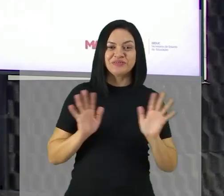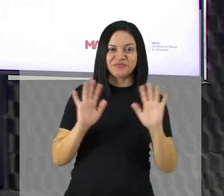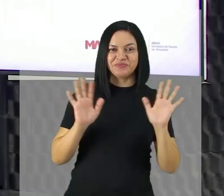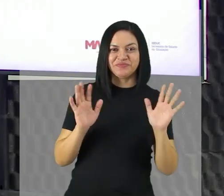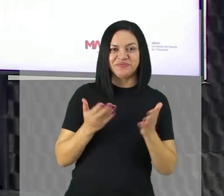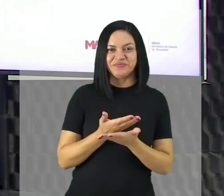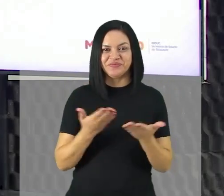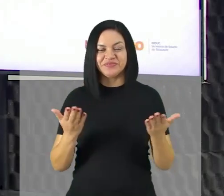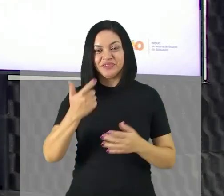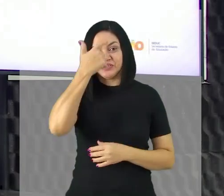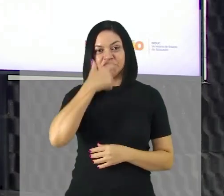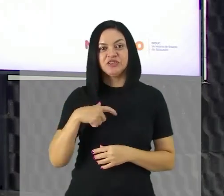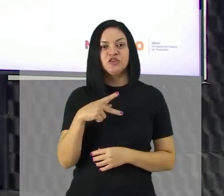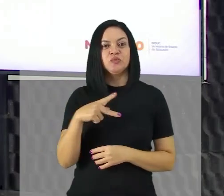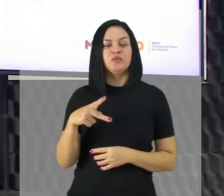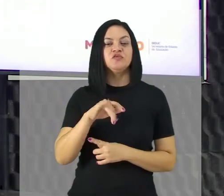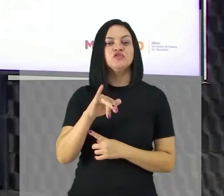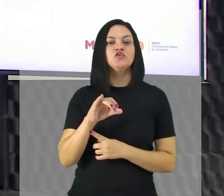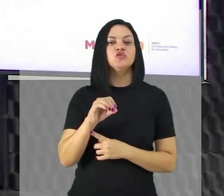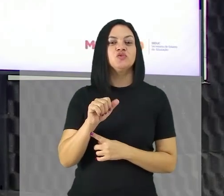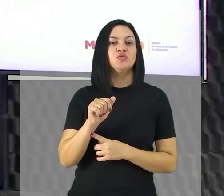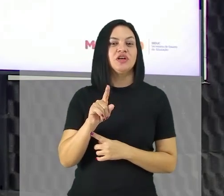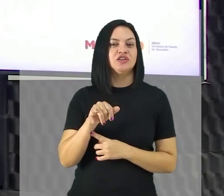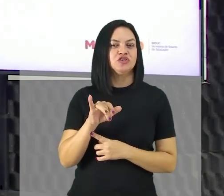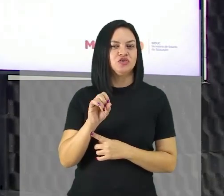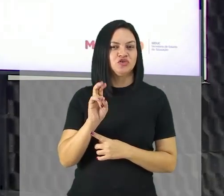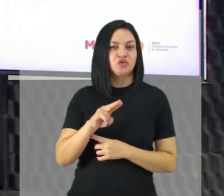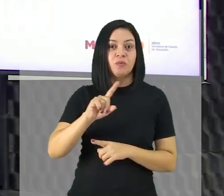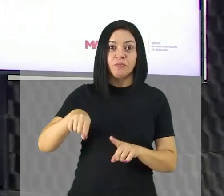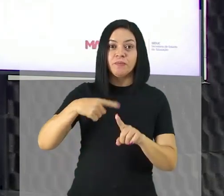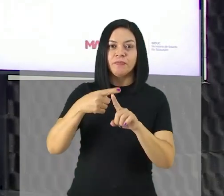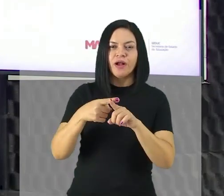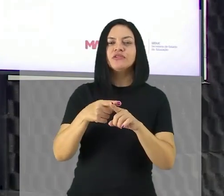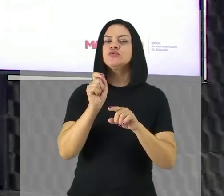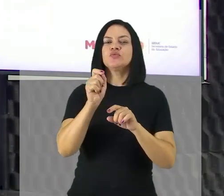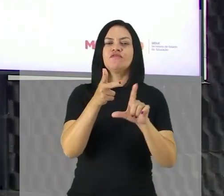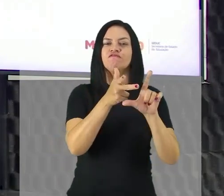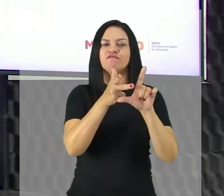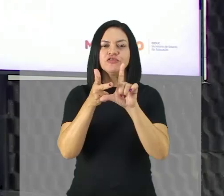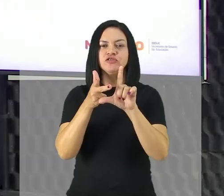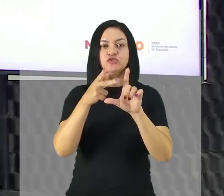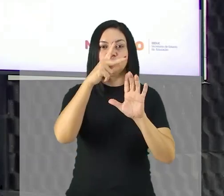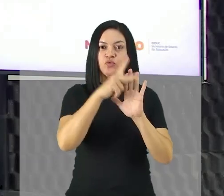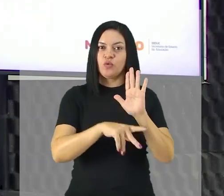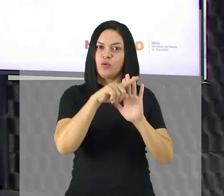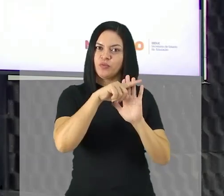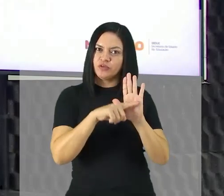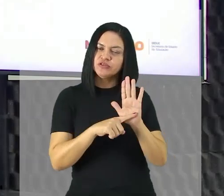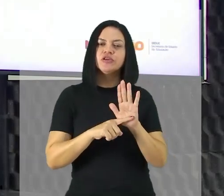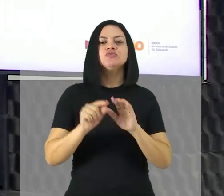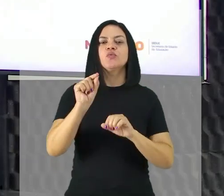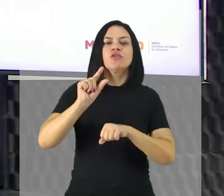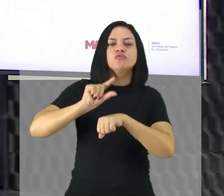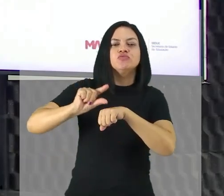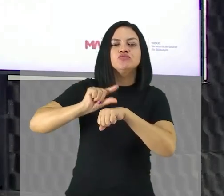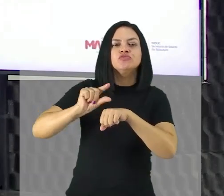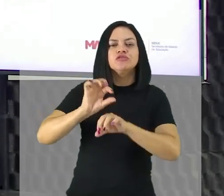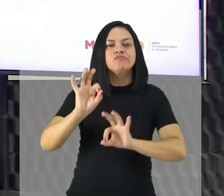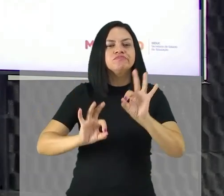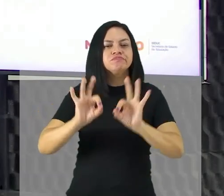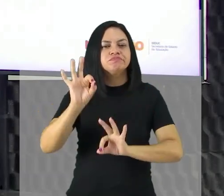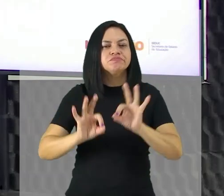Fala galera, aqui é o professor Joadson em mais um vídeo do nosso projeto Cursinho Preparatório